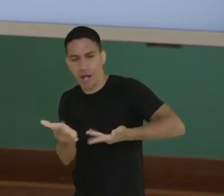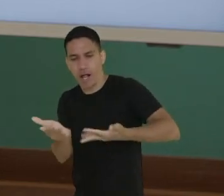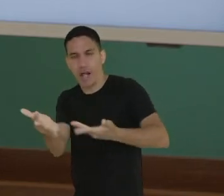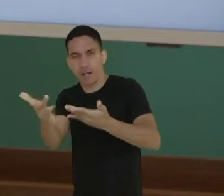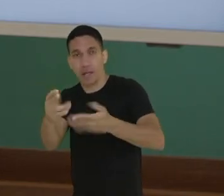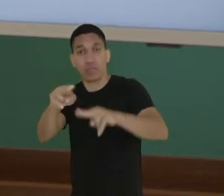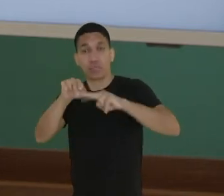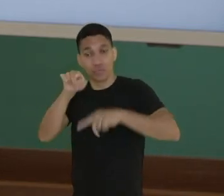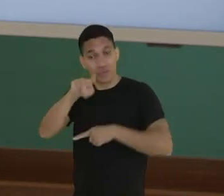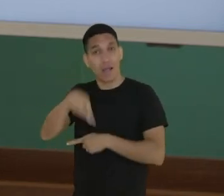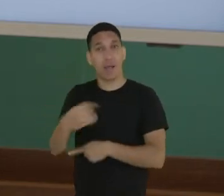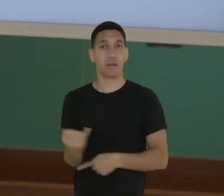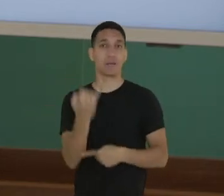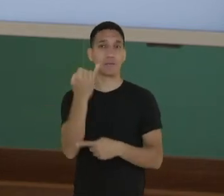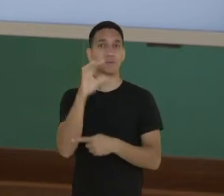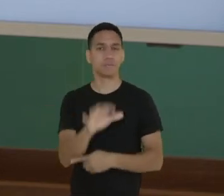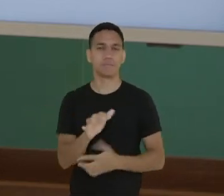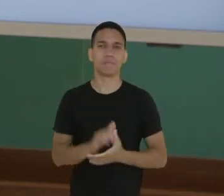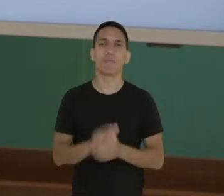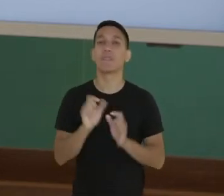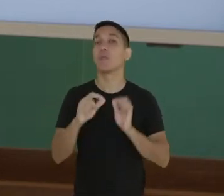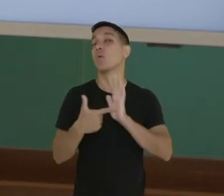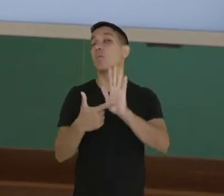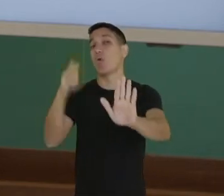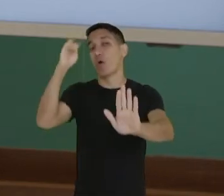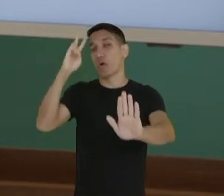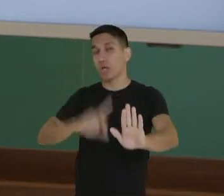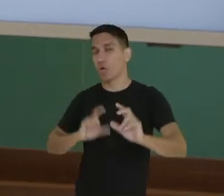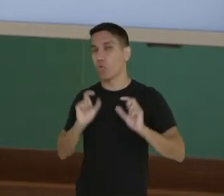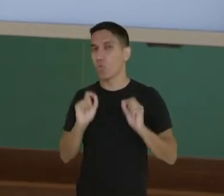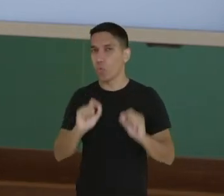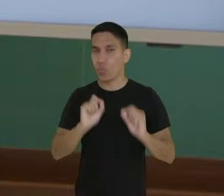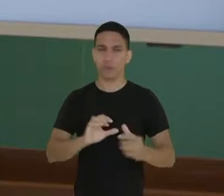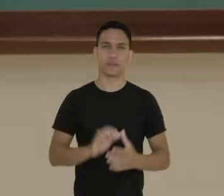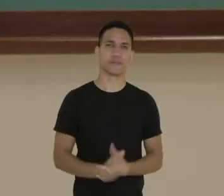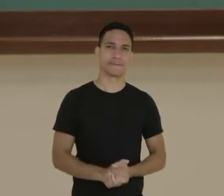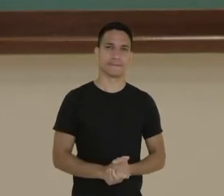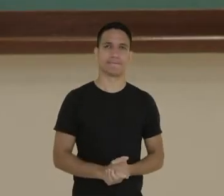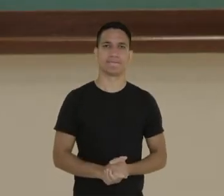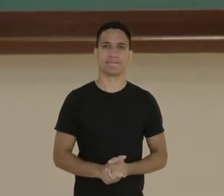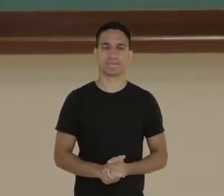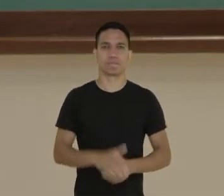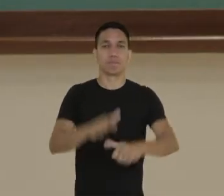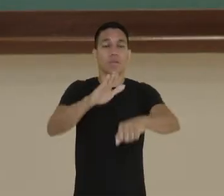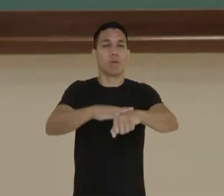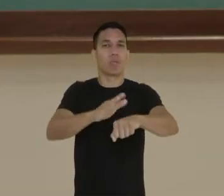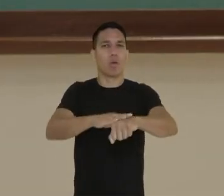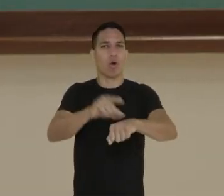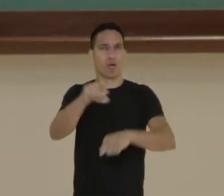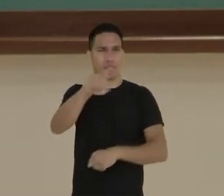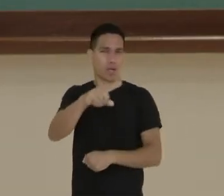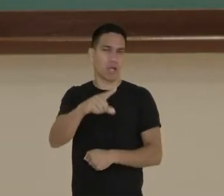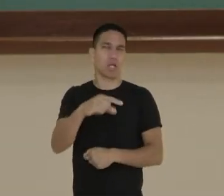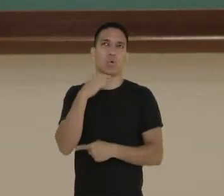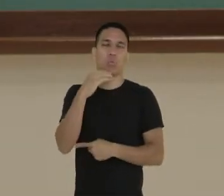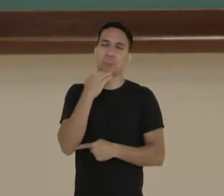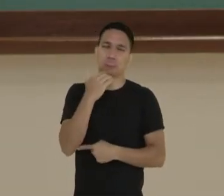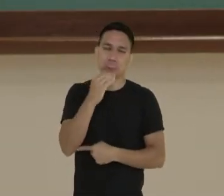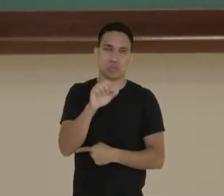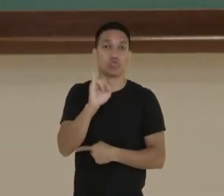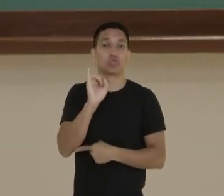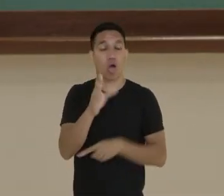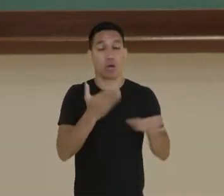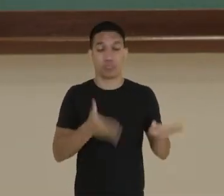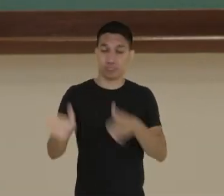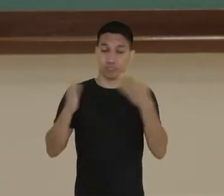isso é fundamental. O que a história mostra para nós é que quando você não adianta você só produzir, você